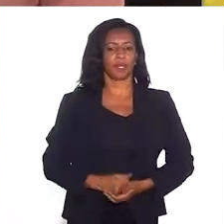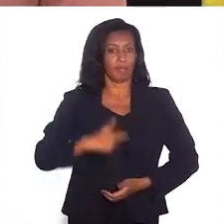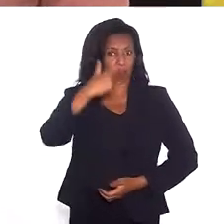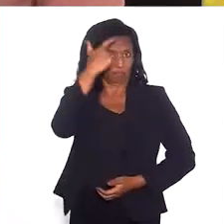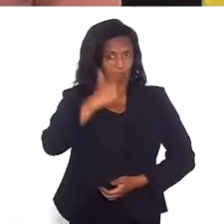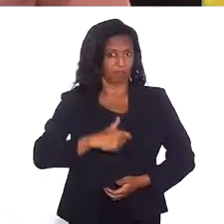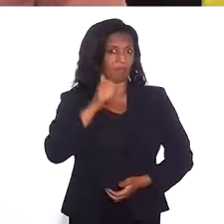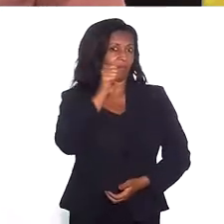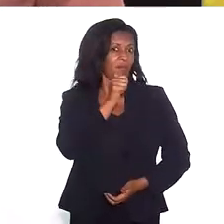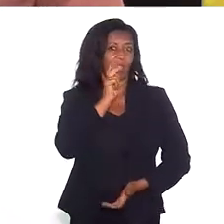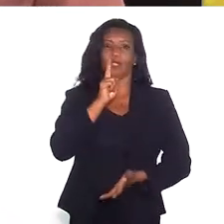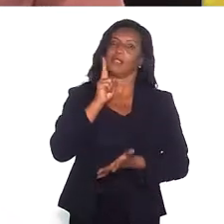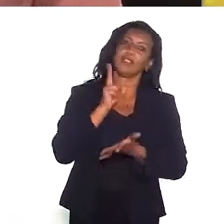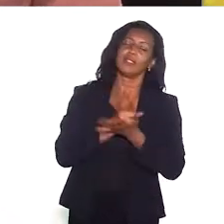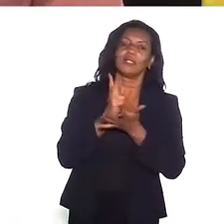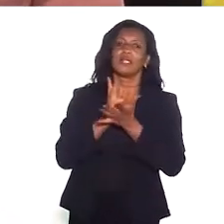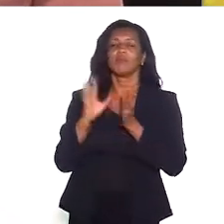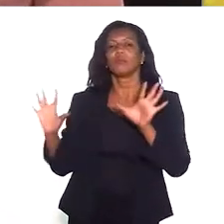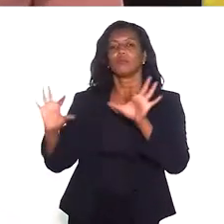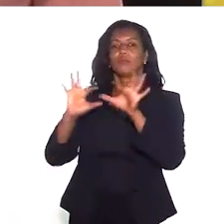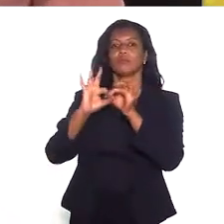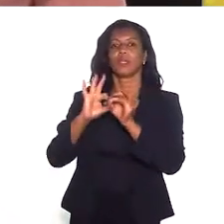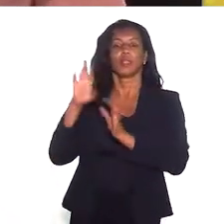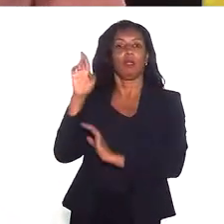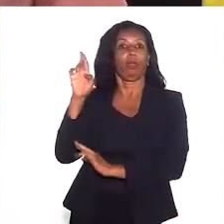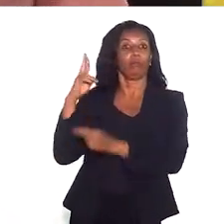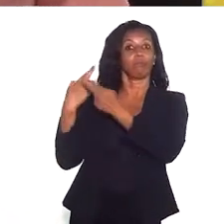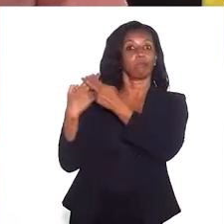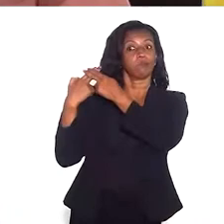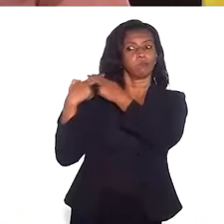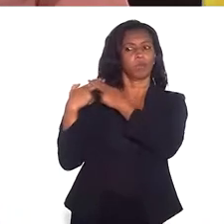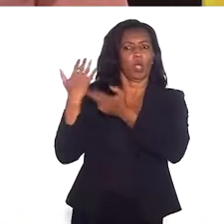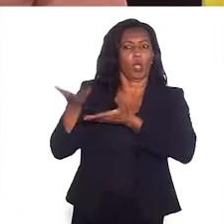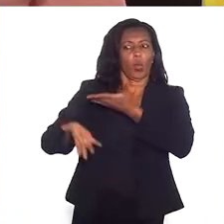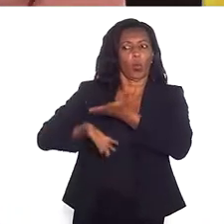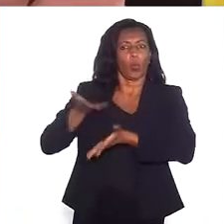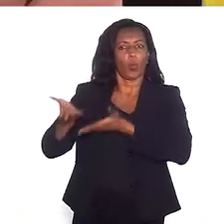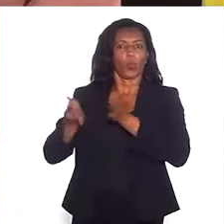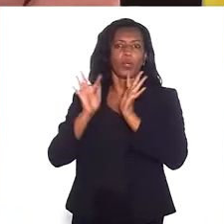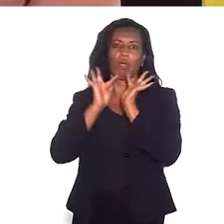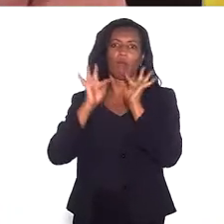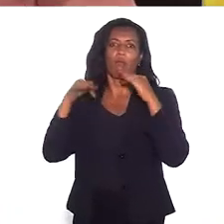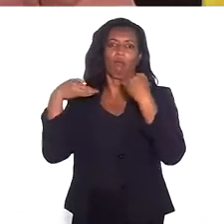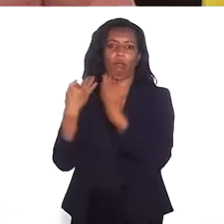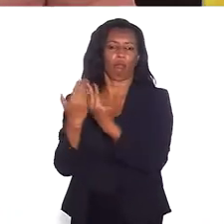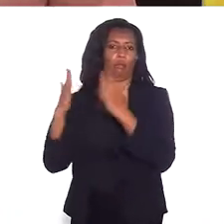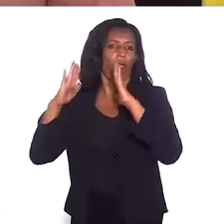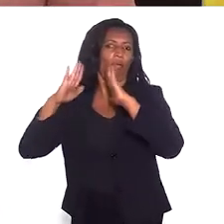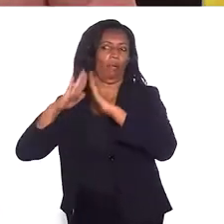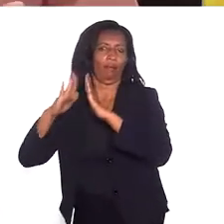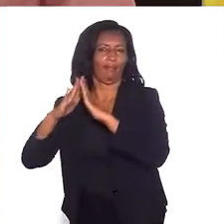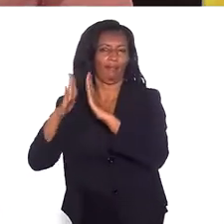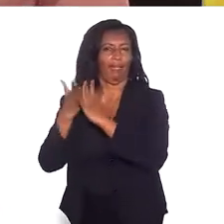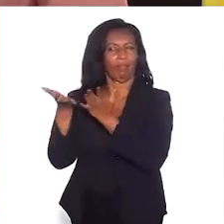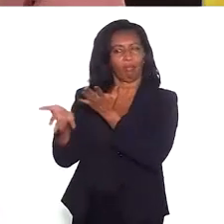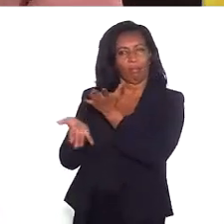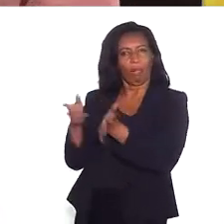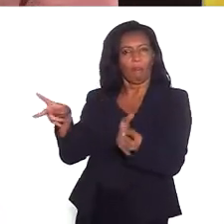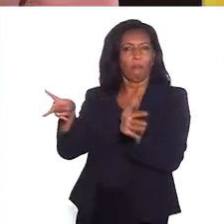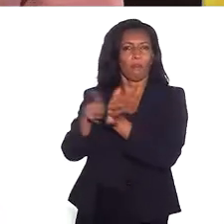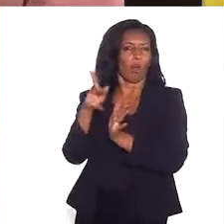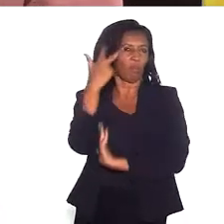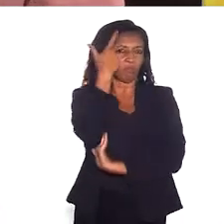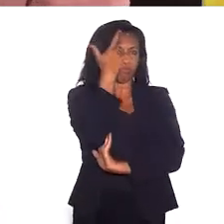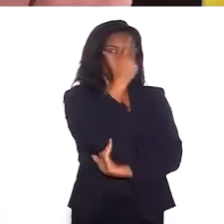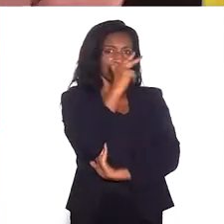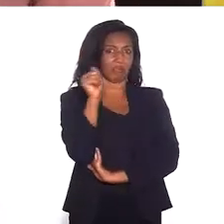da mulher sempre esteve associada à responsabilidade de zelar pelo ambiente familiar, cuidar da casa, a própria